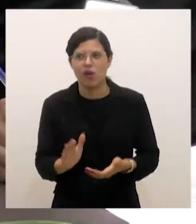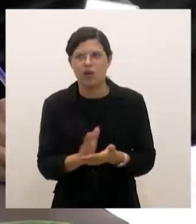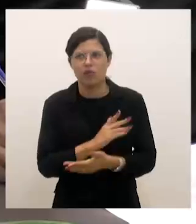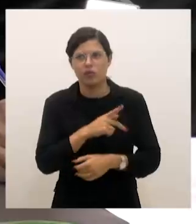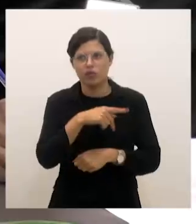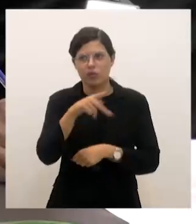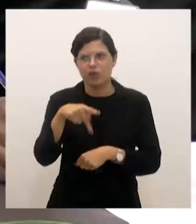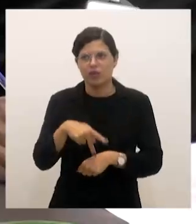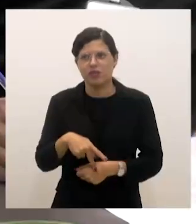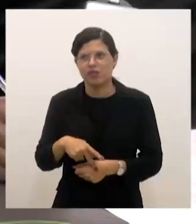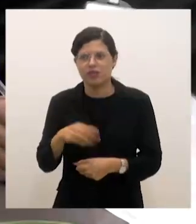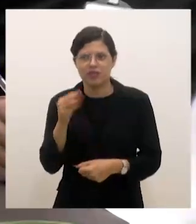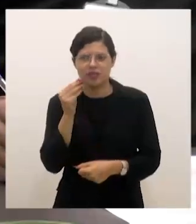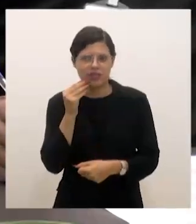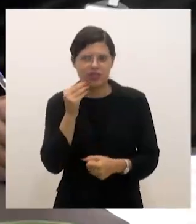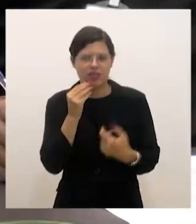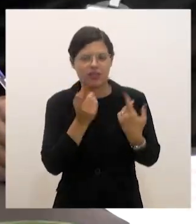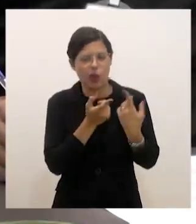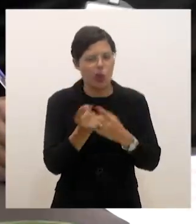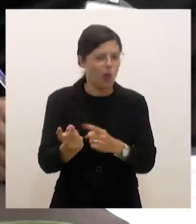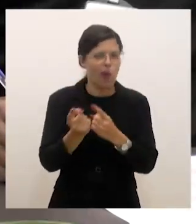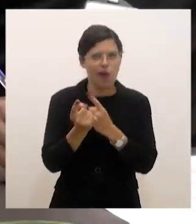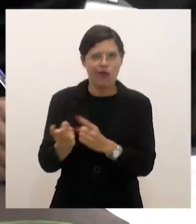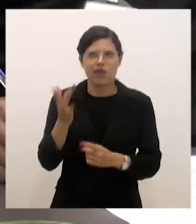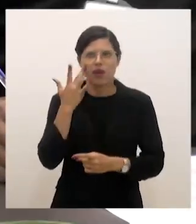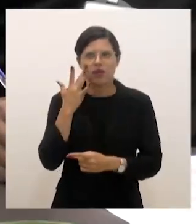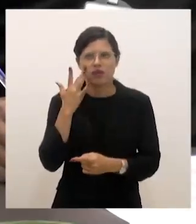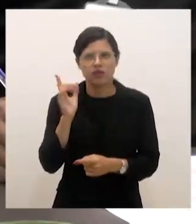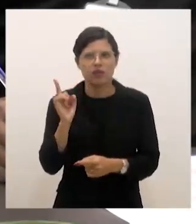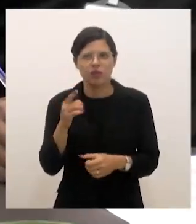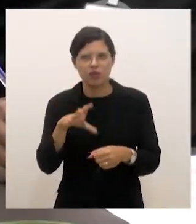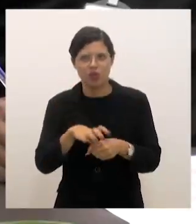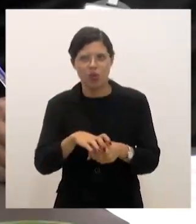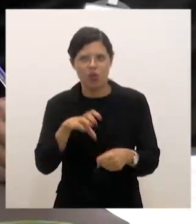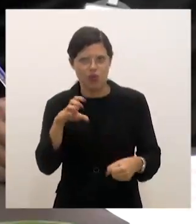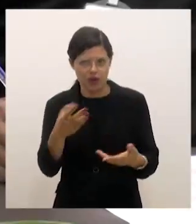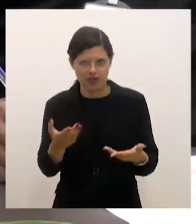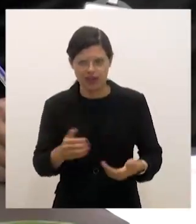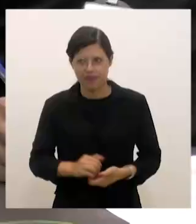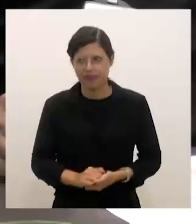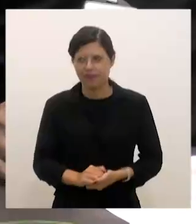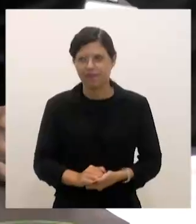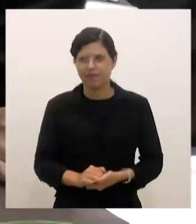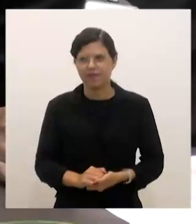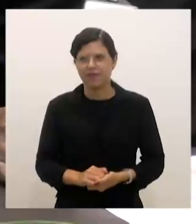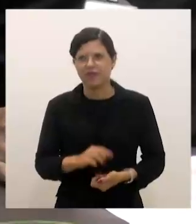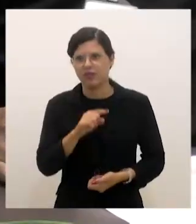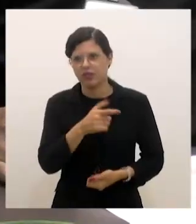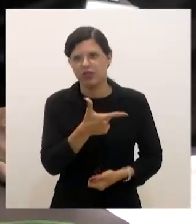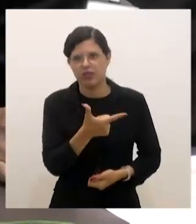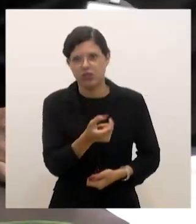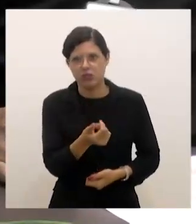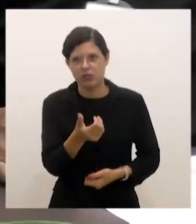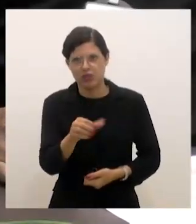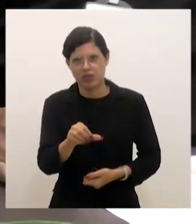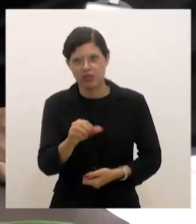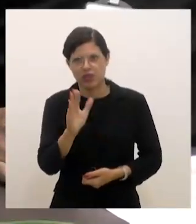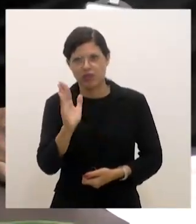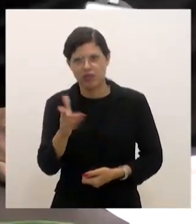países teimam em desrespeitar, achando que nós ainda somos uma colônia. E Vossa Excelência, em 2019, já